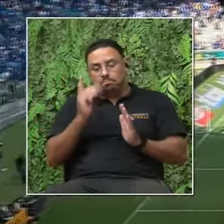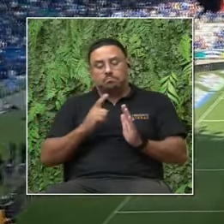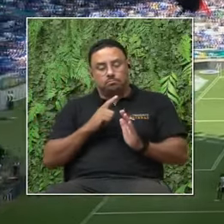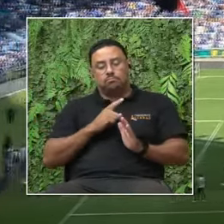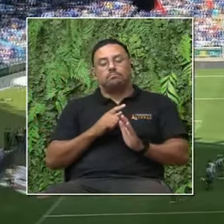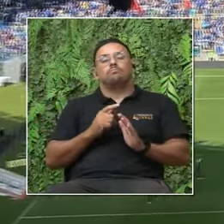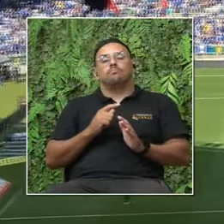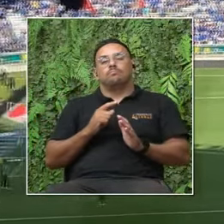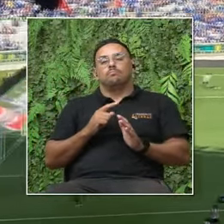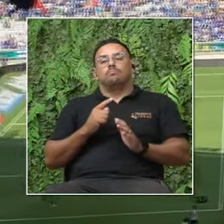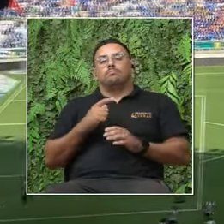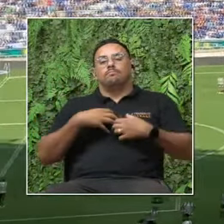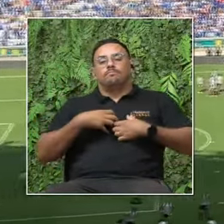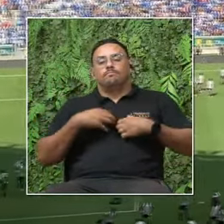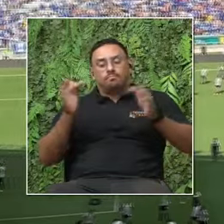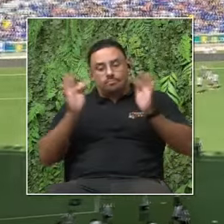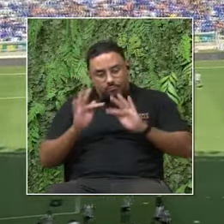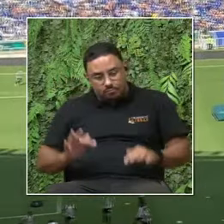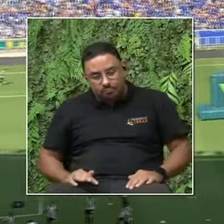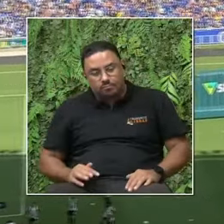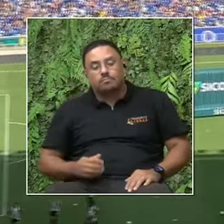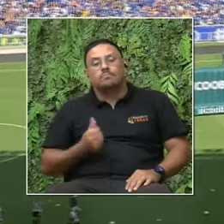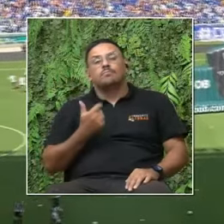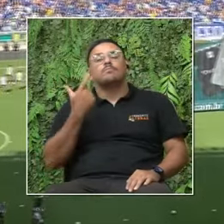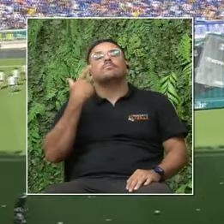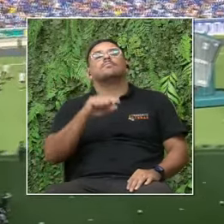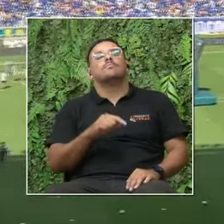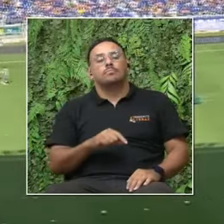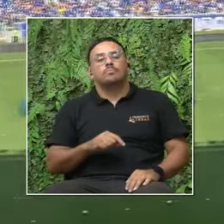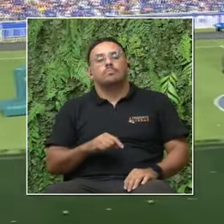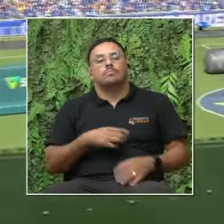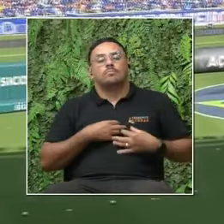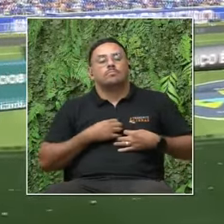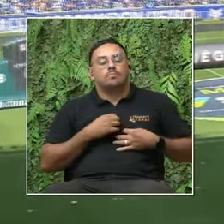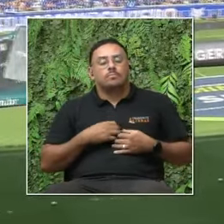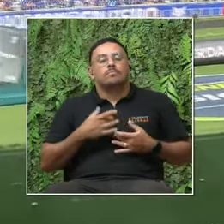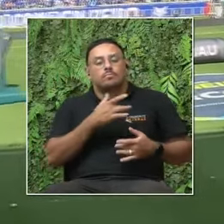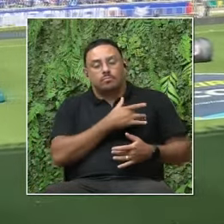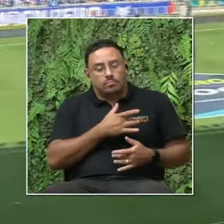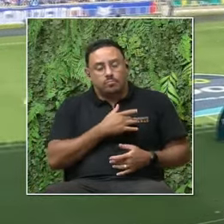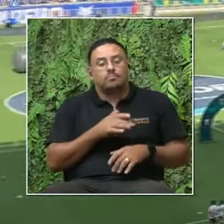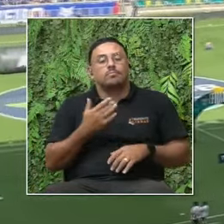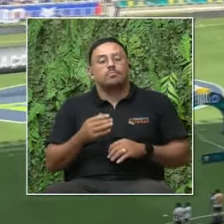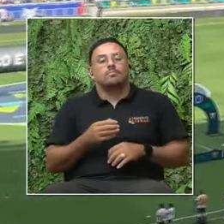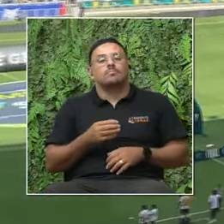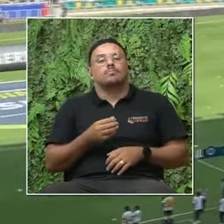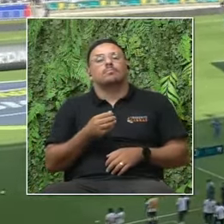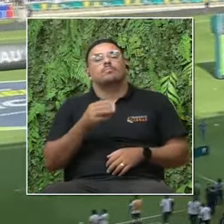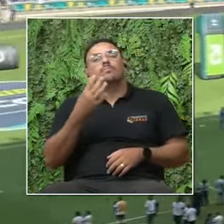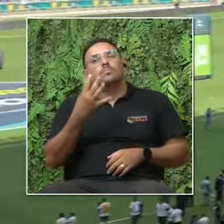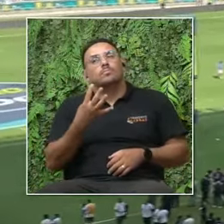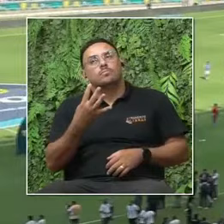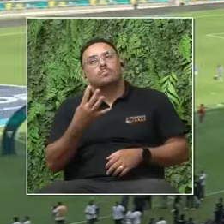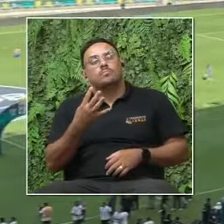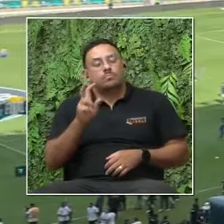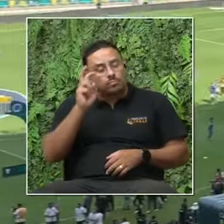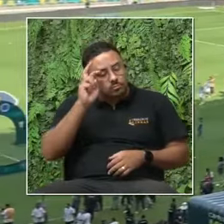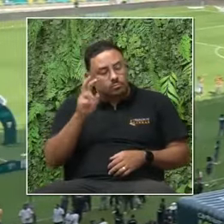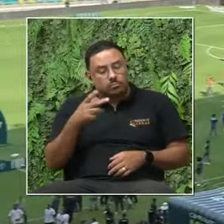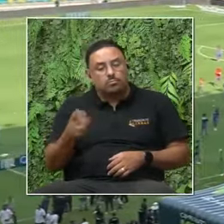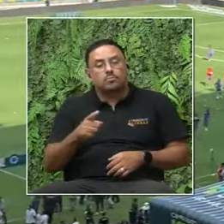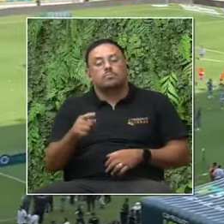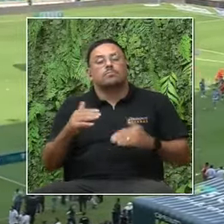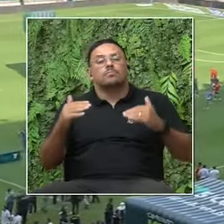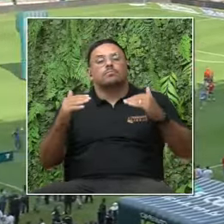empolgado tá acostumado esse tipo de decisão com contra o Atlético com a camisa do Cruzeiro e no meio de semana o Cruzeiro ficou no empate